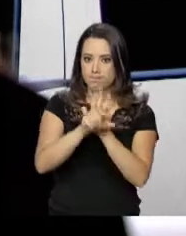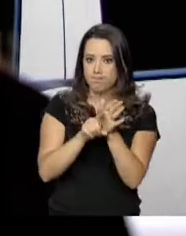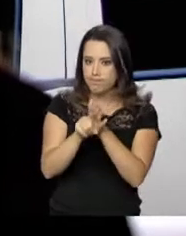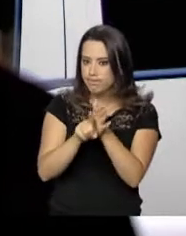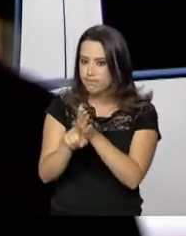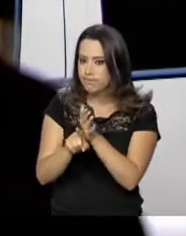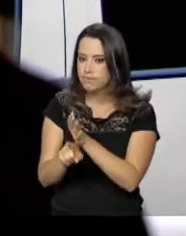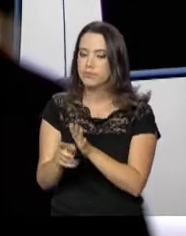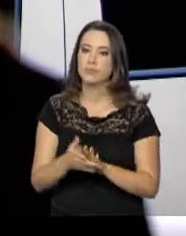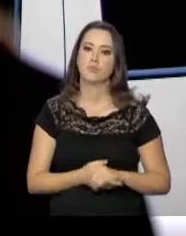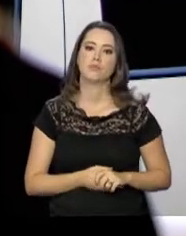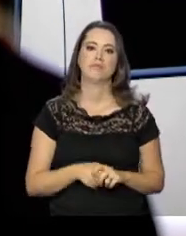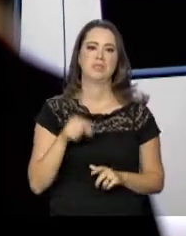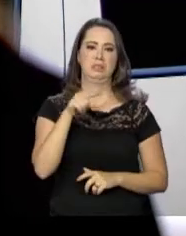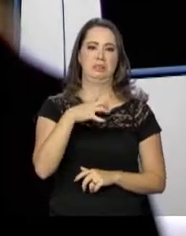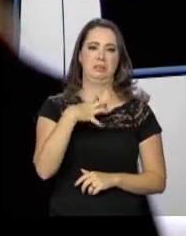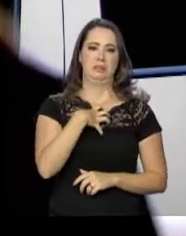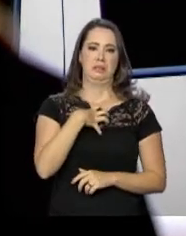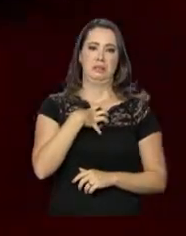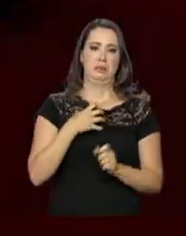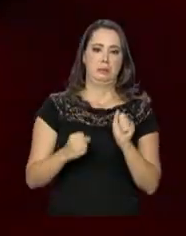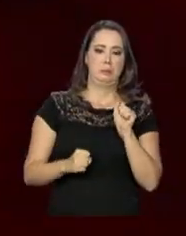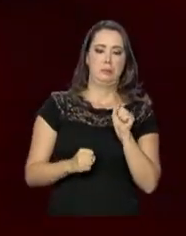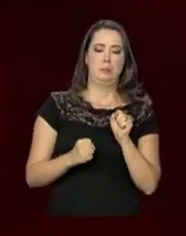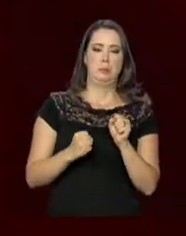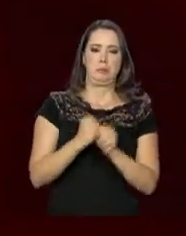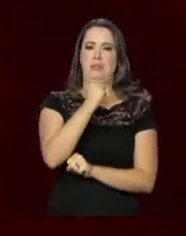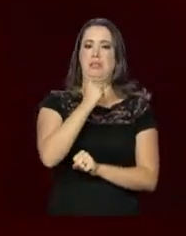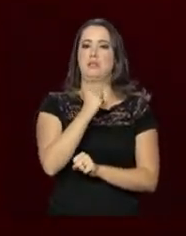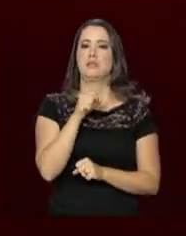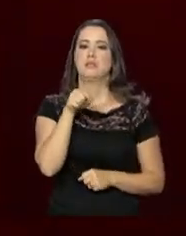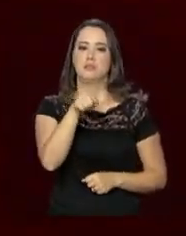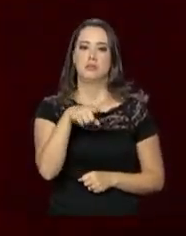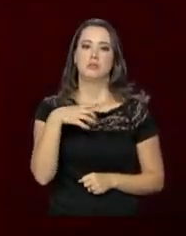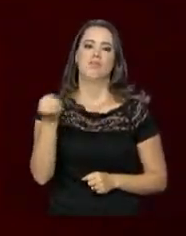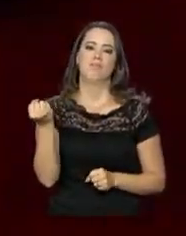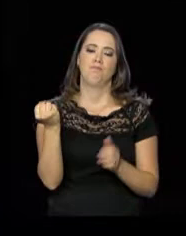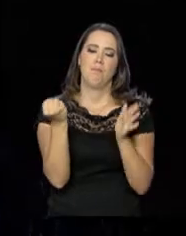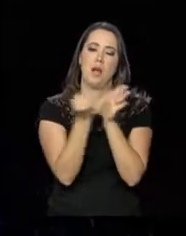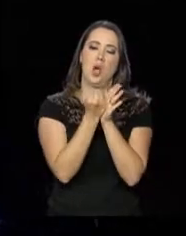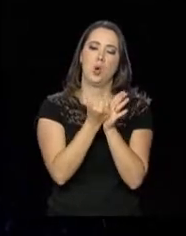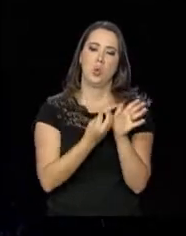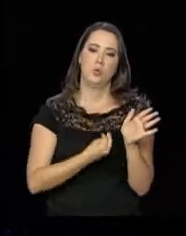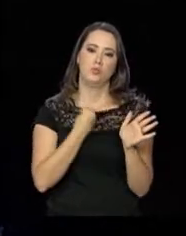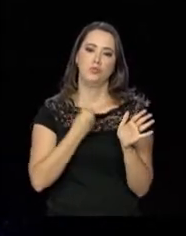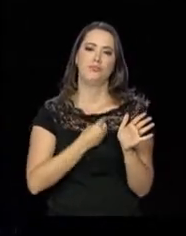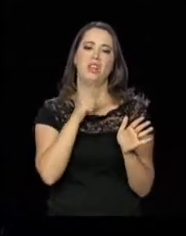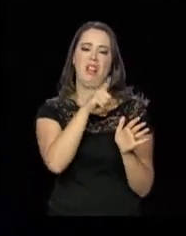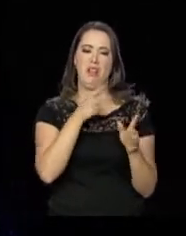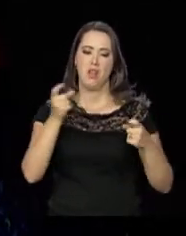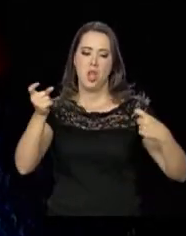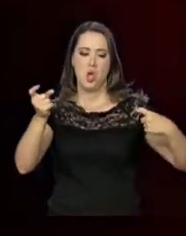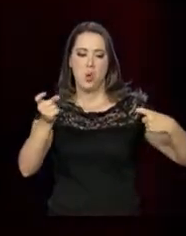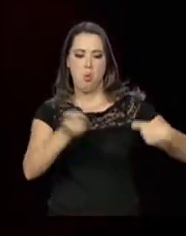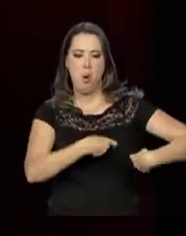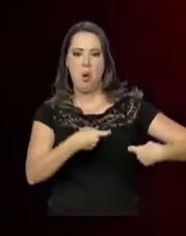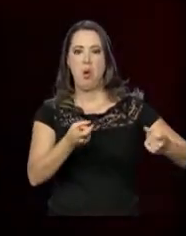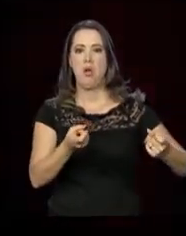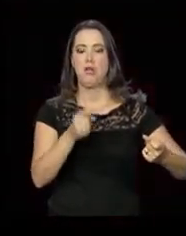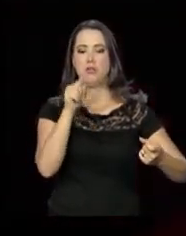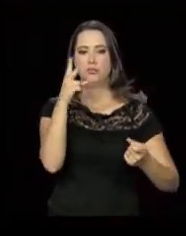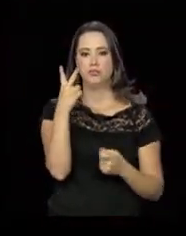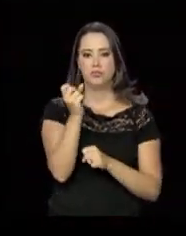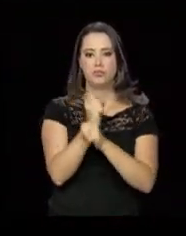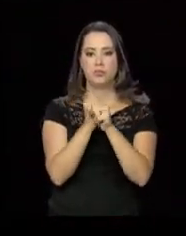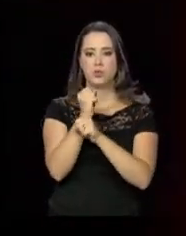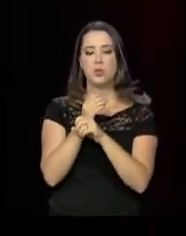é um trauma que marcou a vida essa jovem que não quer se identificar foi vítima de um estupro há dois anos ela ia